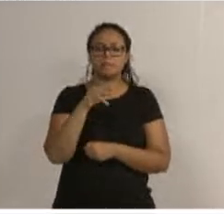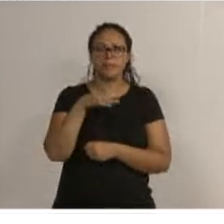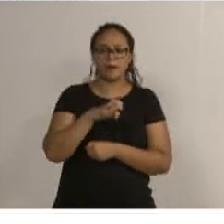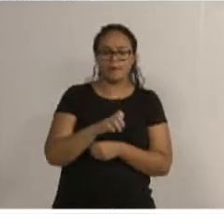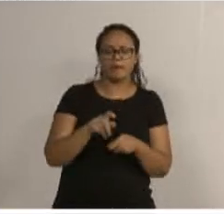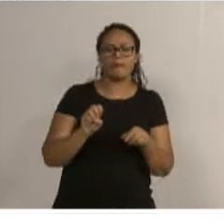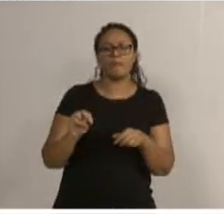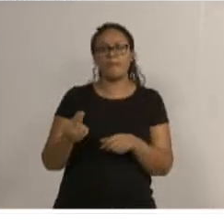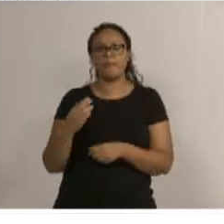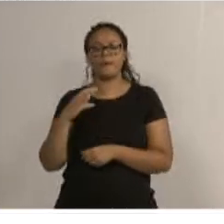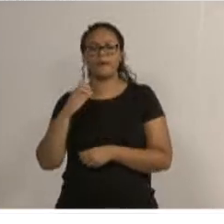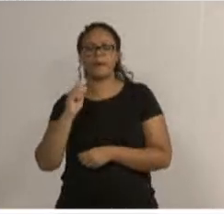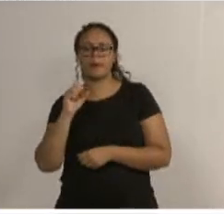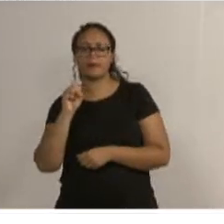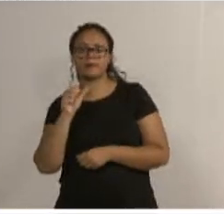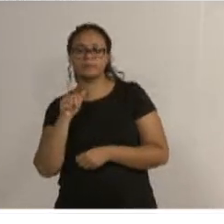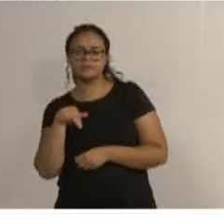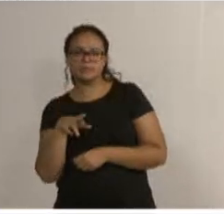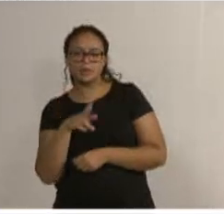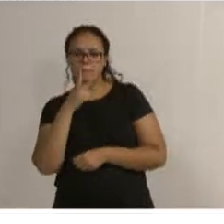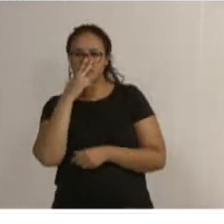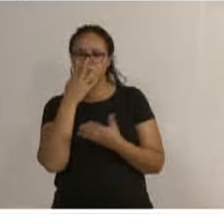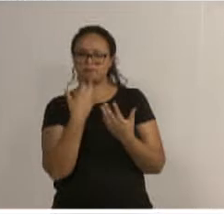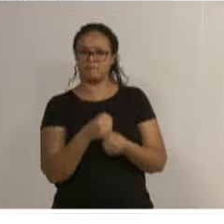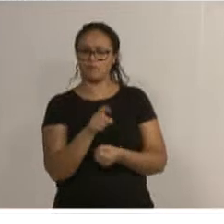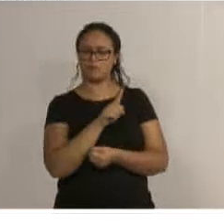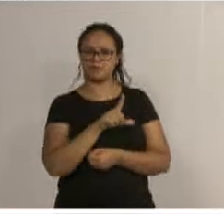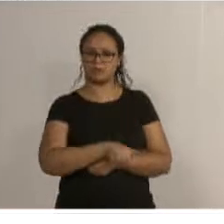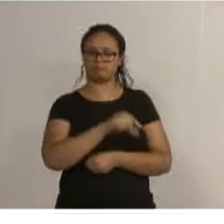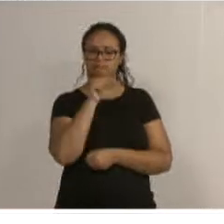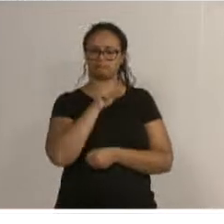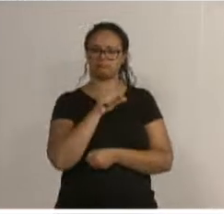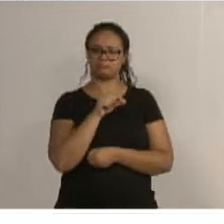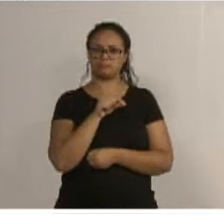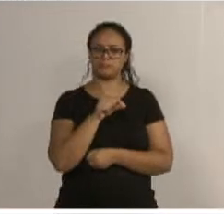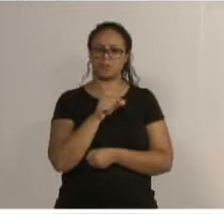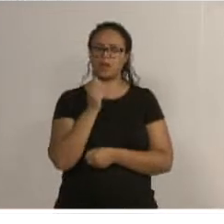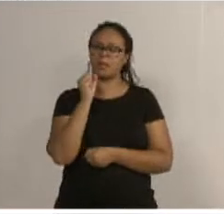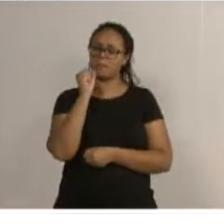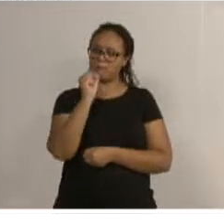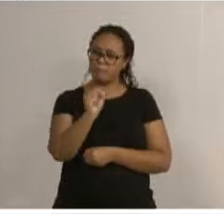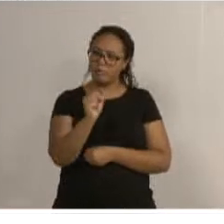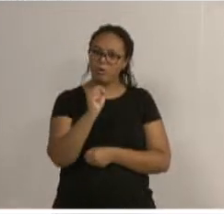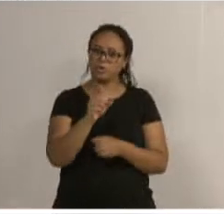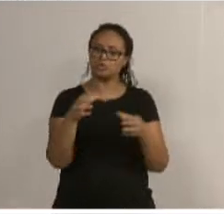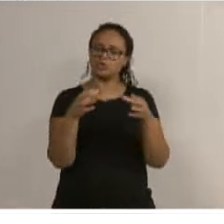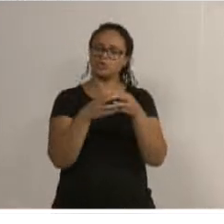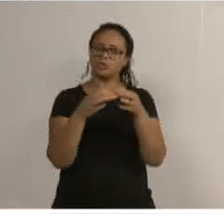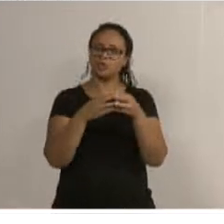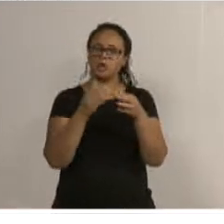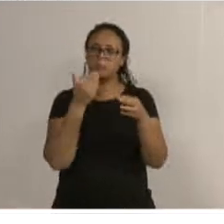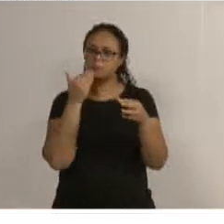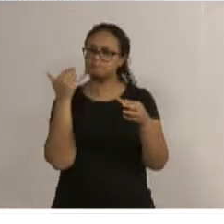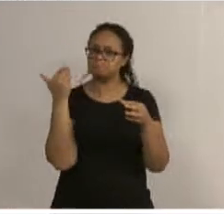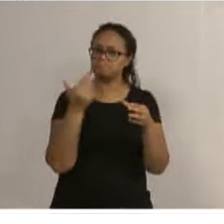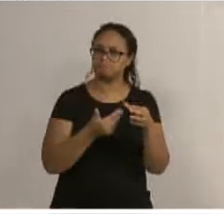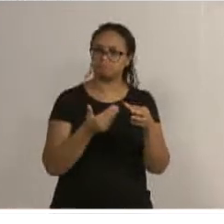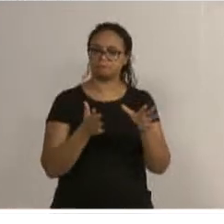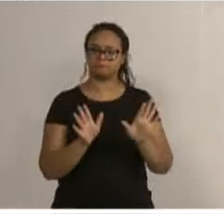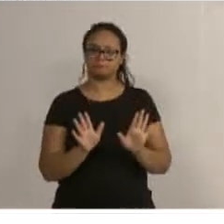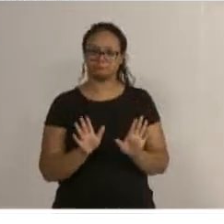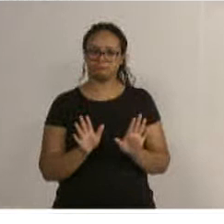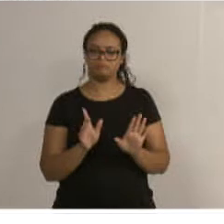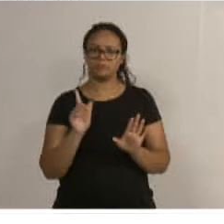conforma, da decisão tomada pela diretoria, ela apela para esse comitê de regulação. Então, são pessoas